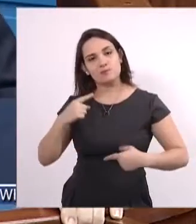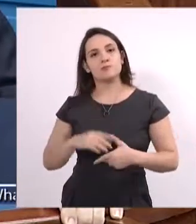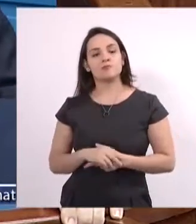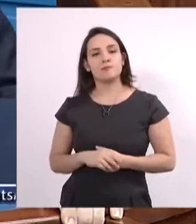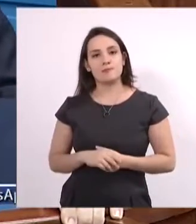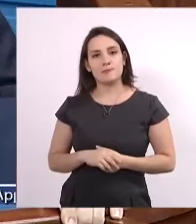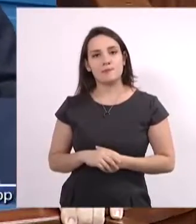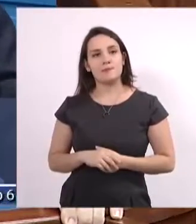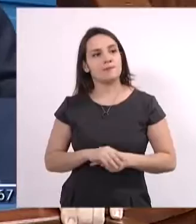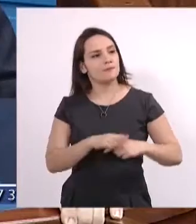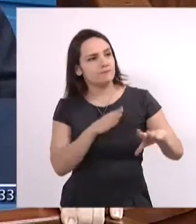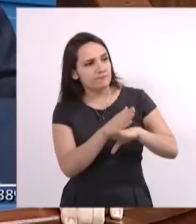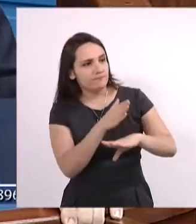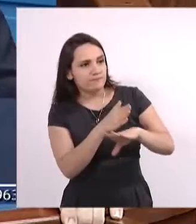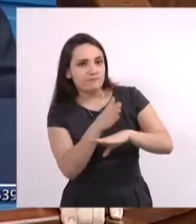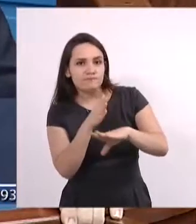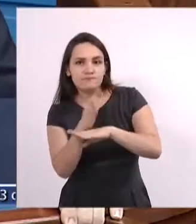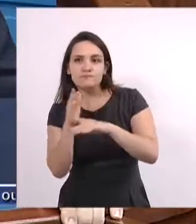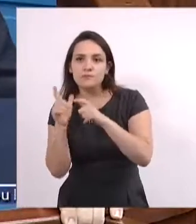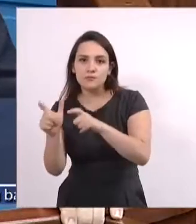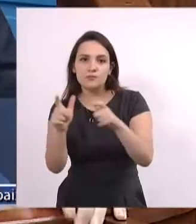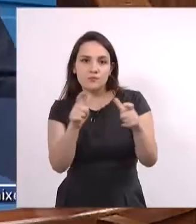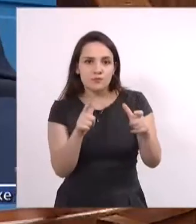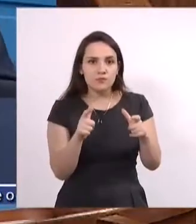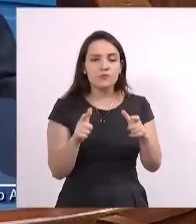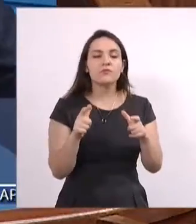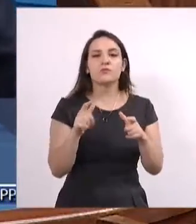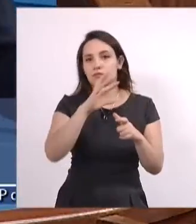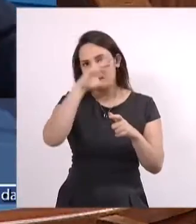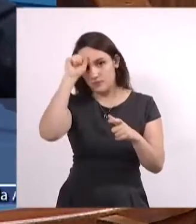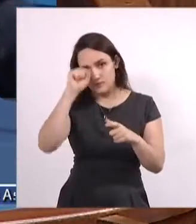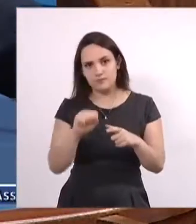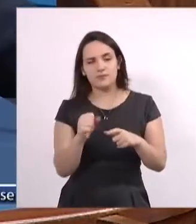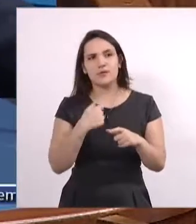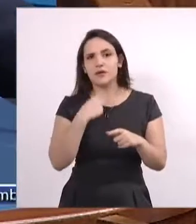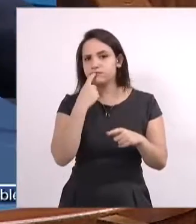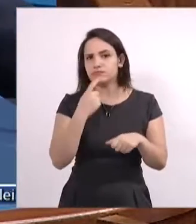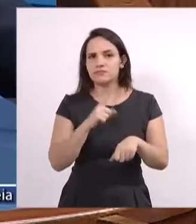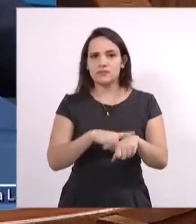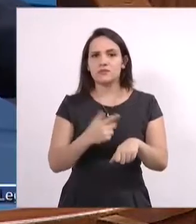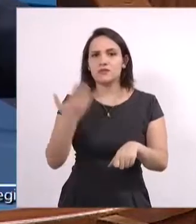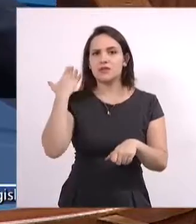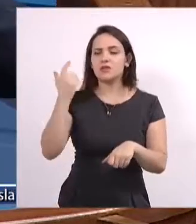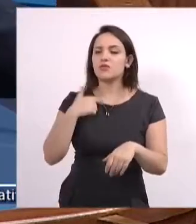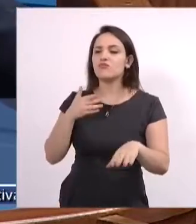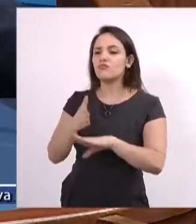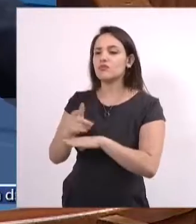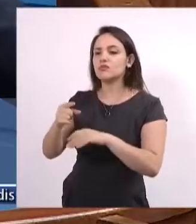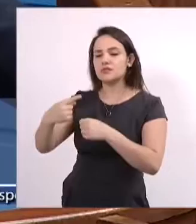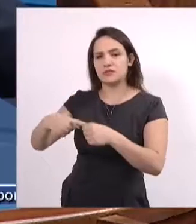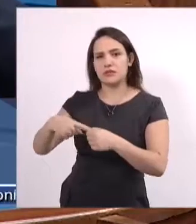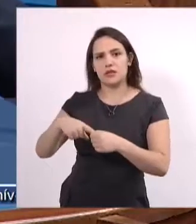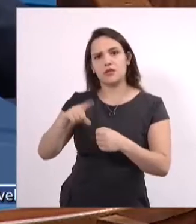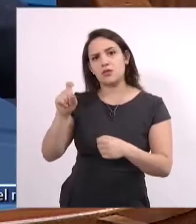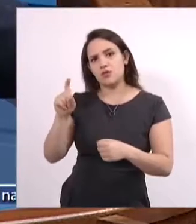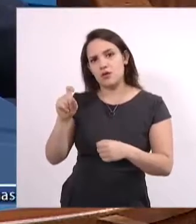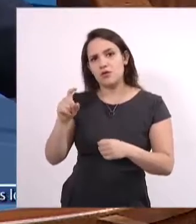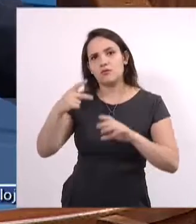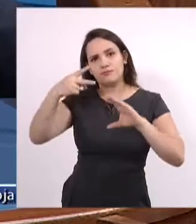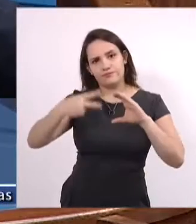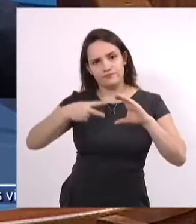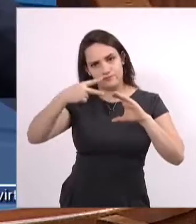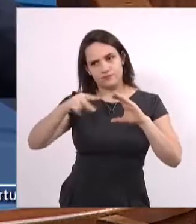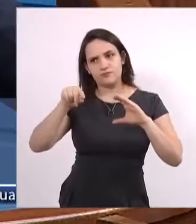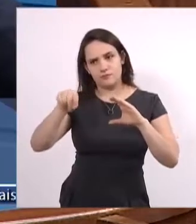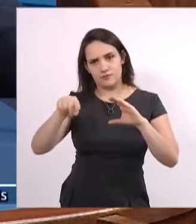em vários locais do Mato Grosso do Sul. Estivemos há pouco tempo em Dourados, na Câmara Municipal